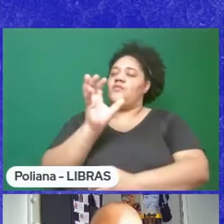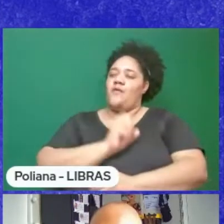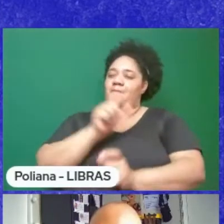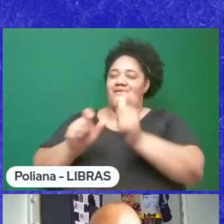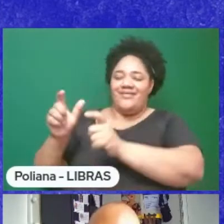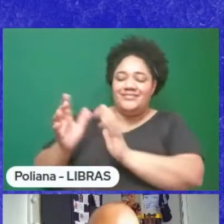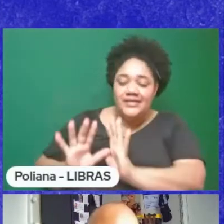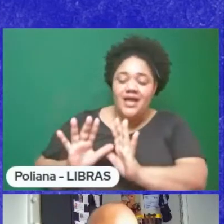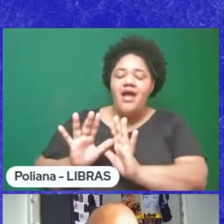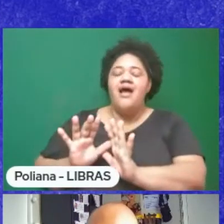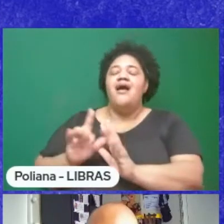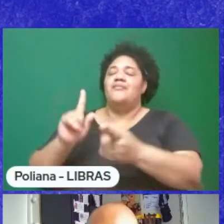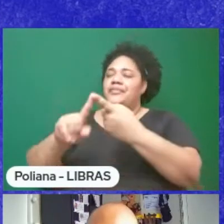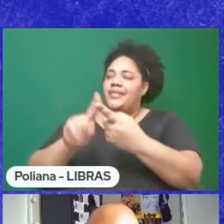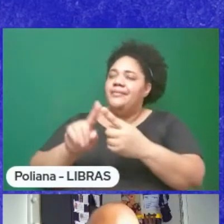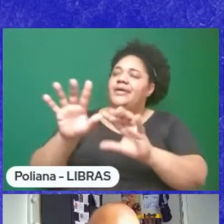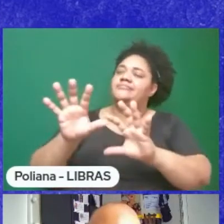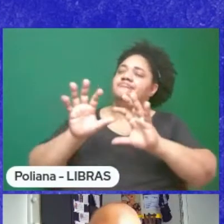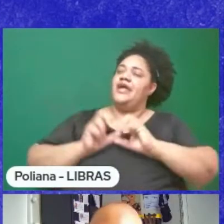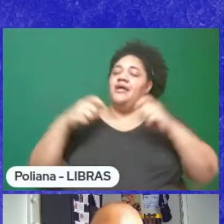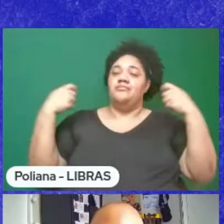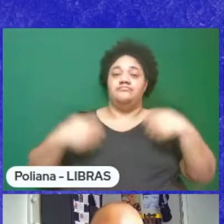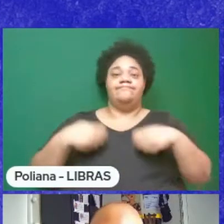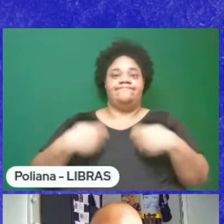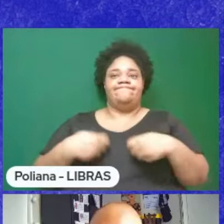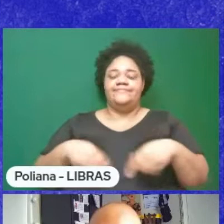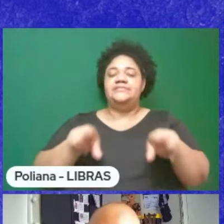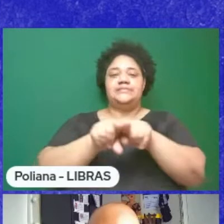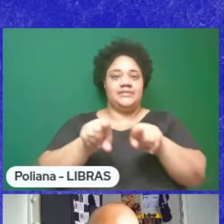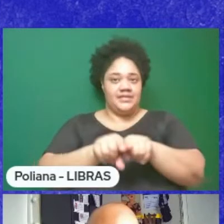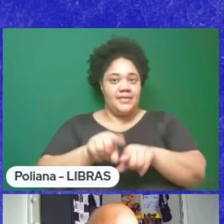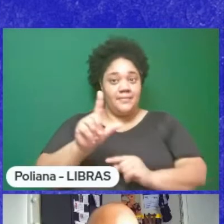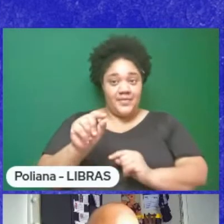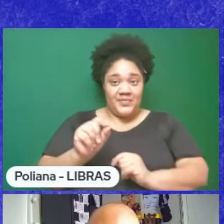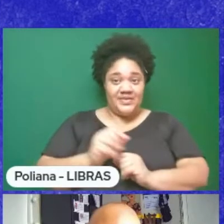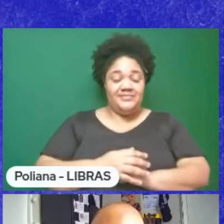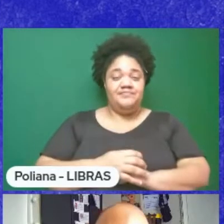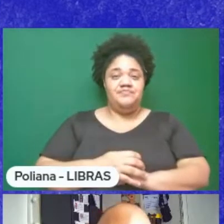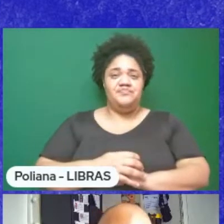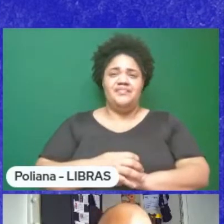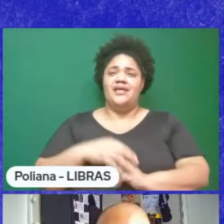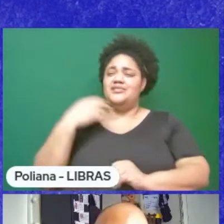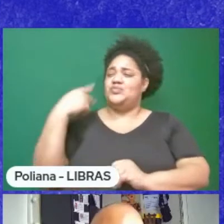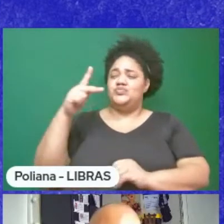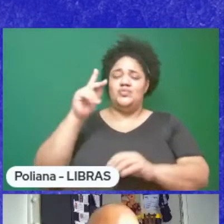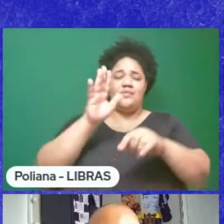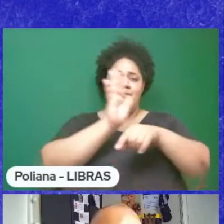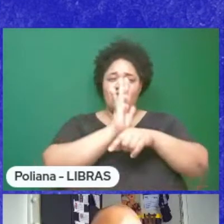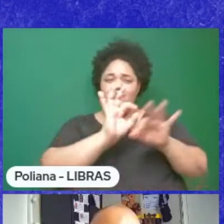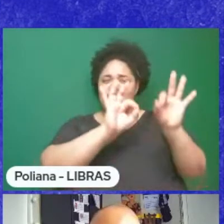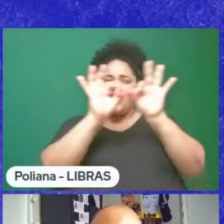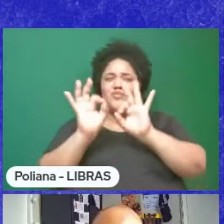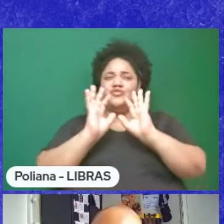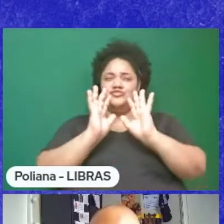né? Então tinha muita essa necessidade. Eu acho que também tem muita sua essência que a gente percebe já nos outros